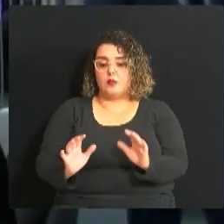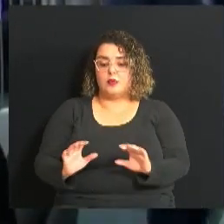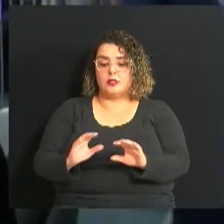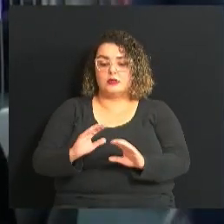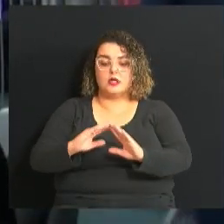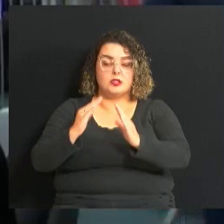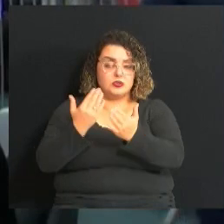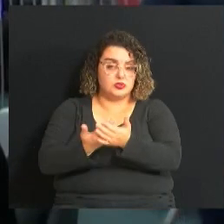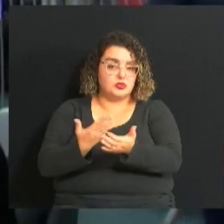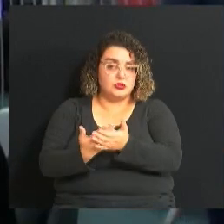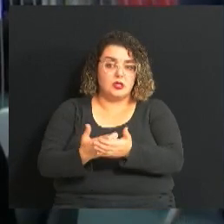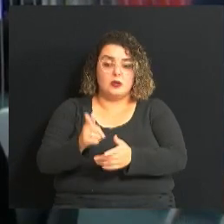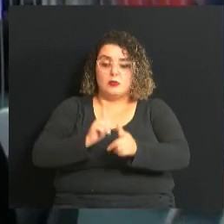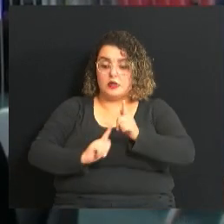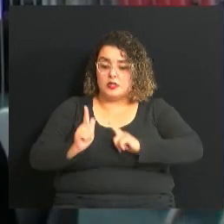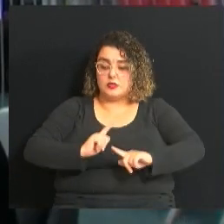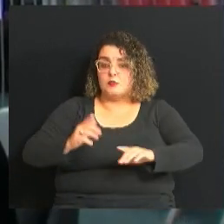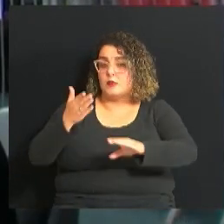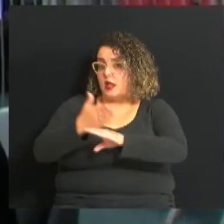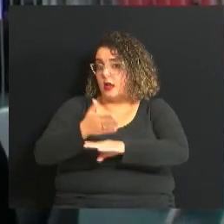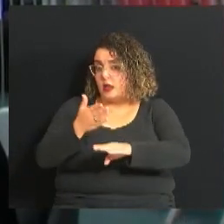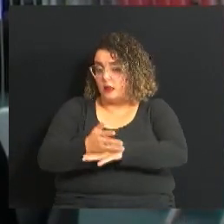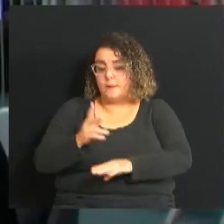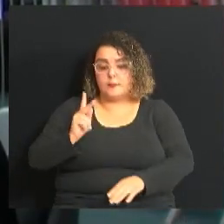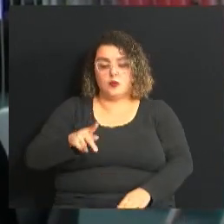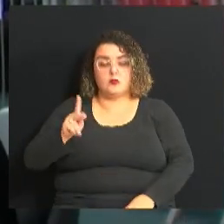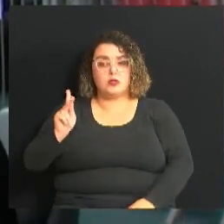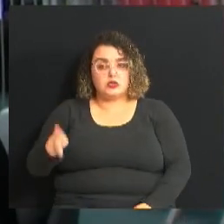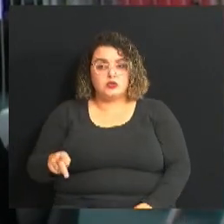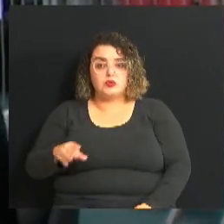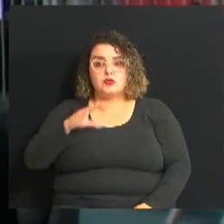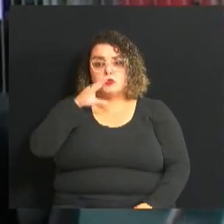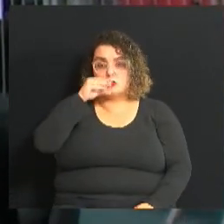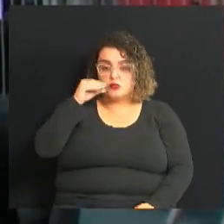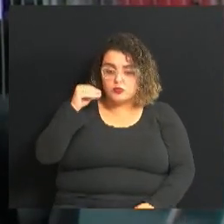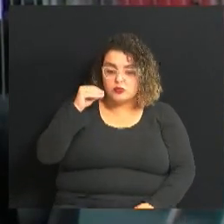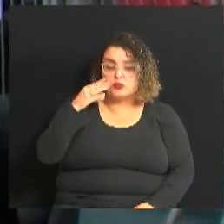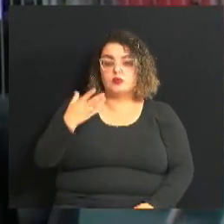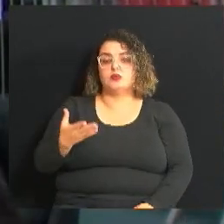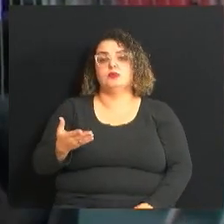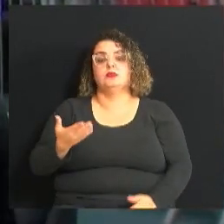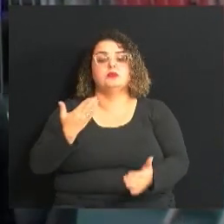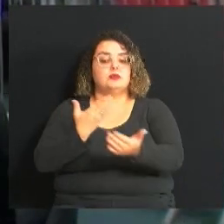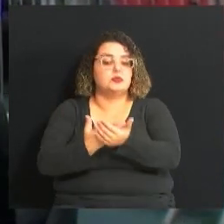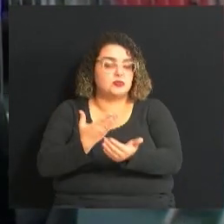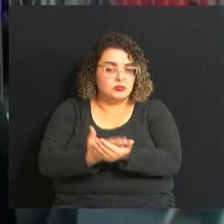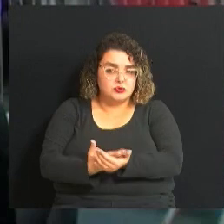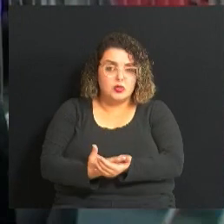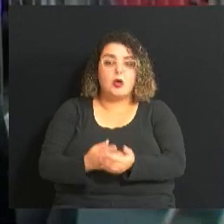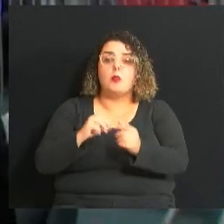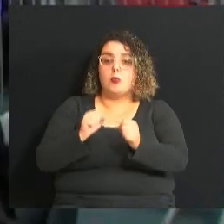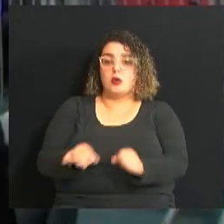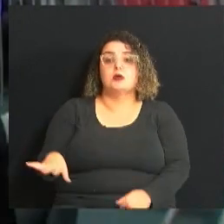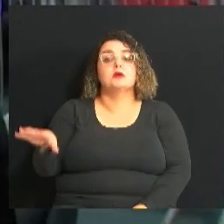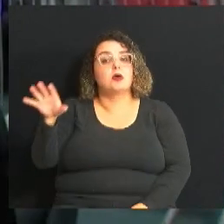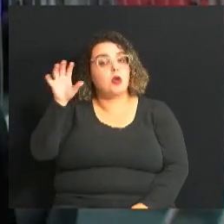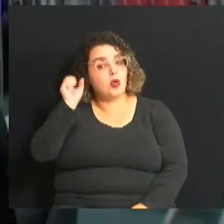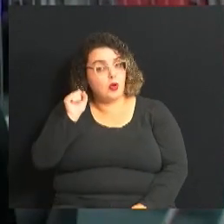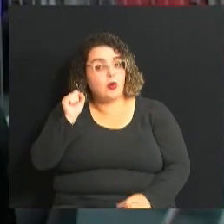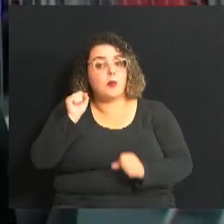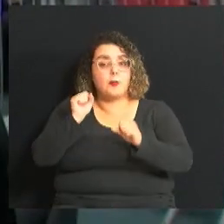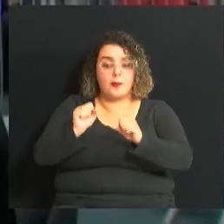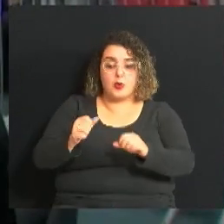gestão participativa uma gestão em que professores funcionaram Os estudantes possam ser ouvidos possam